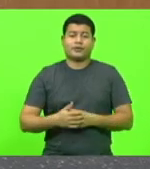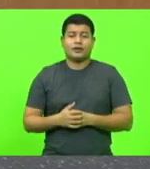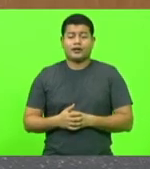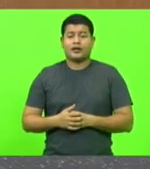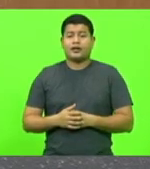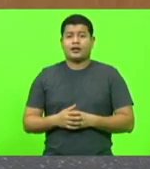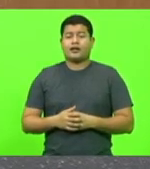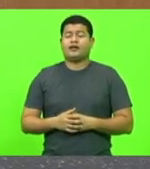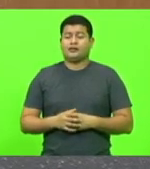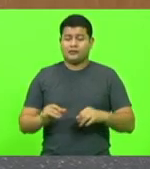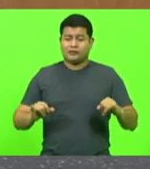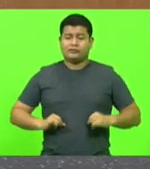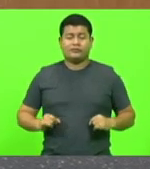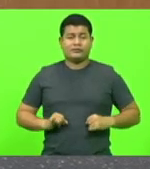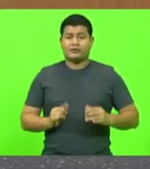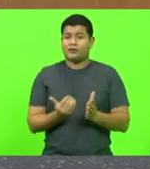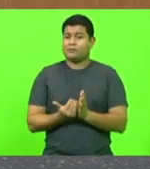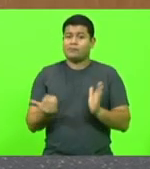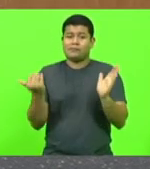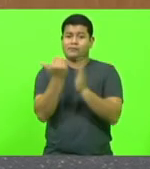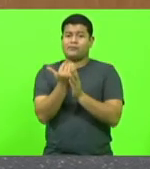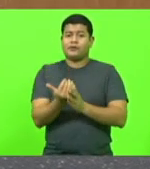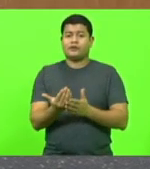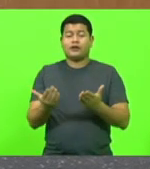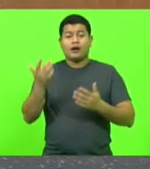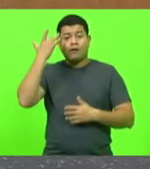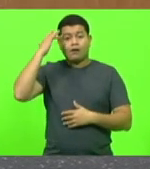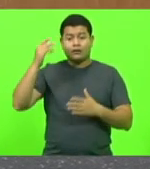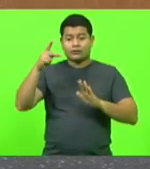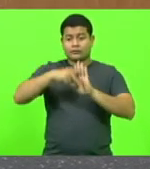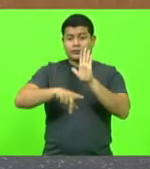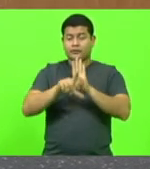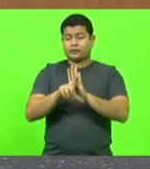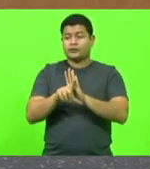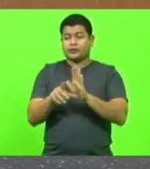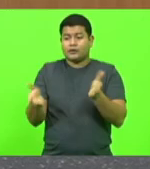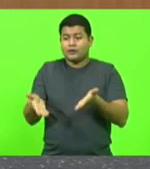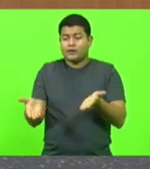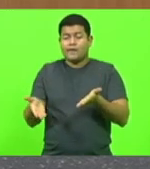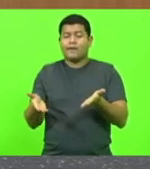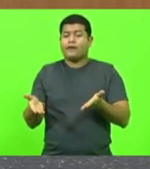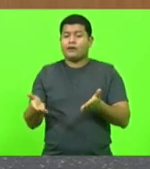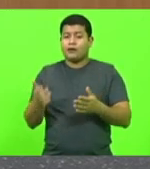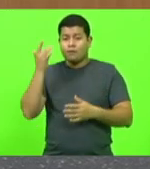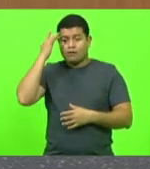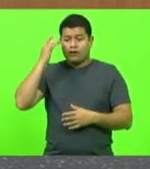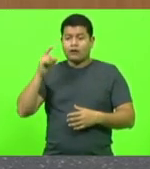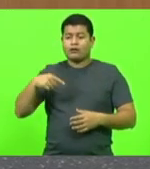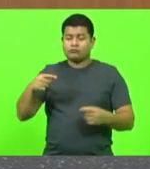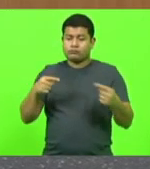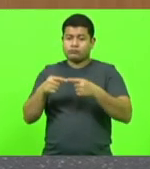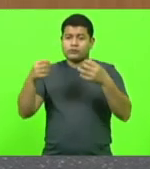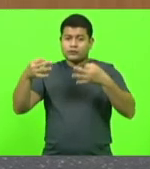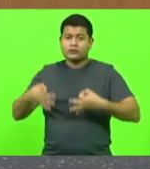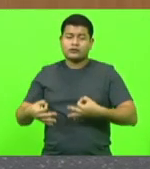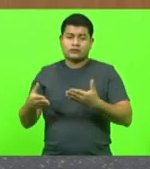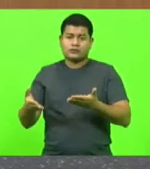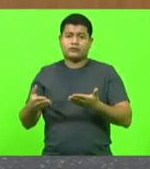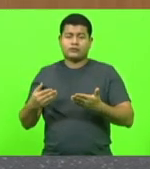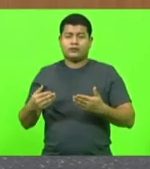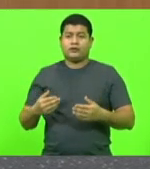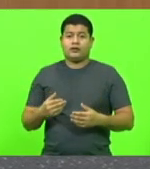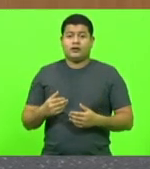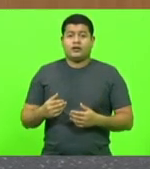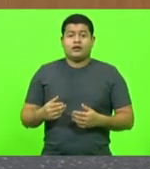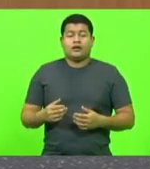creio que ele faz justiça e ele ameniza um pouco o sofrimento dessas pessoas e dos familiares. Então, eu quero aqui